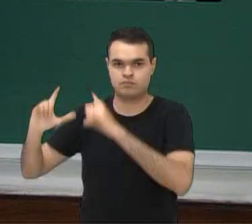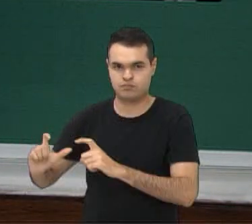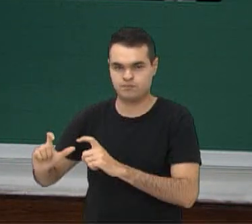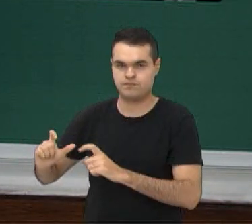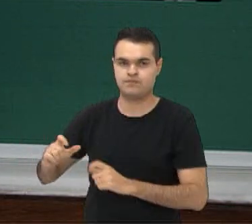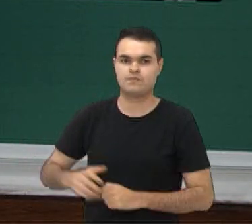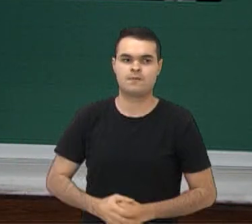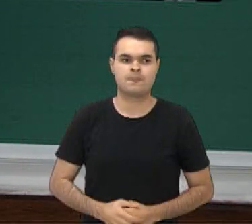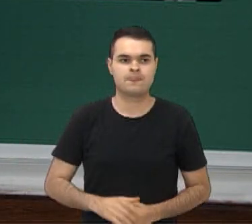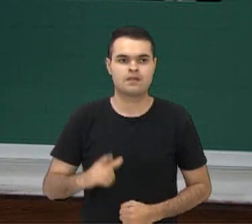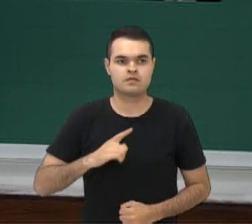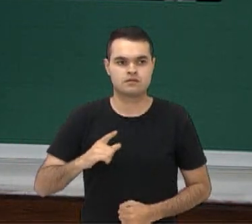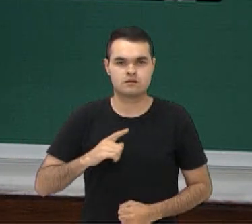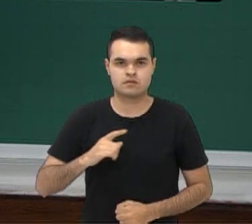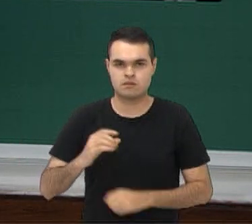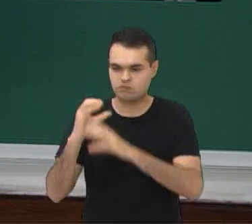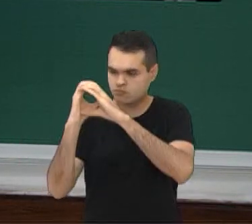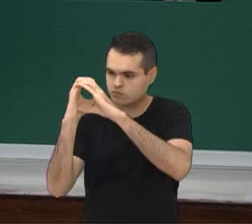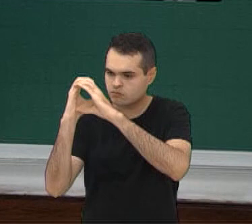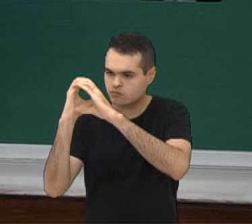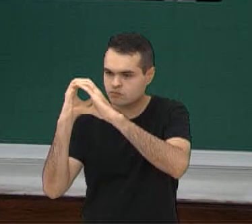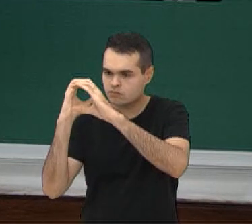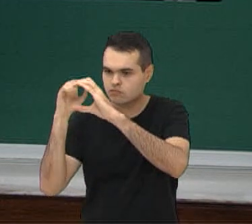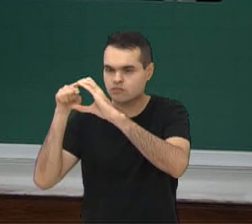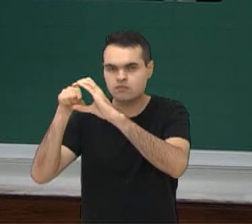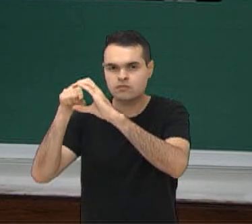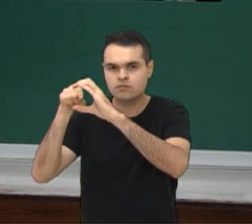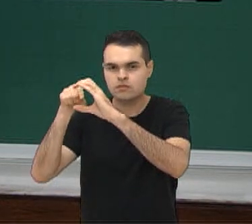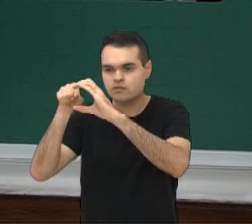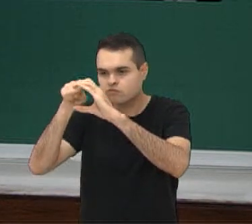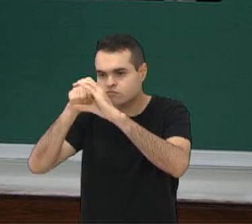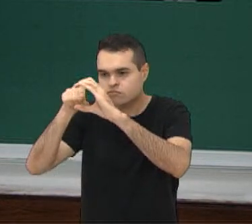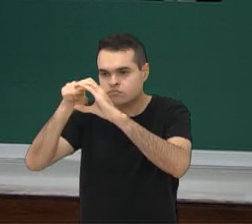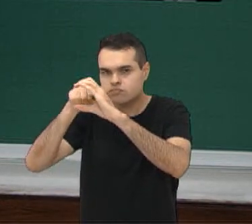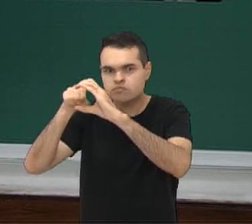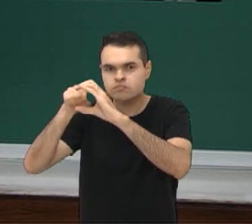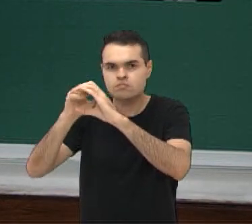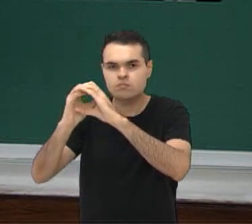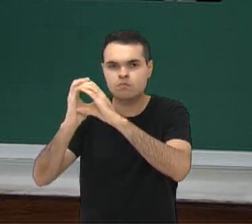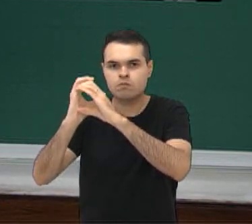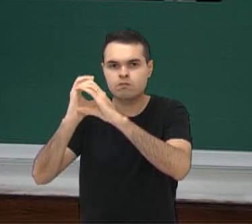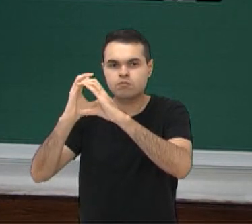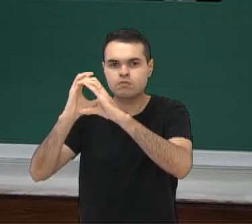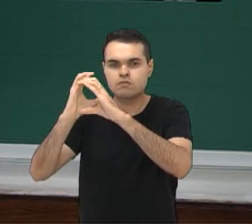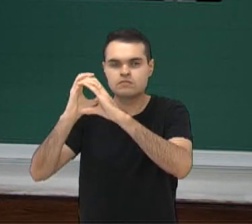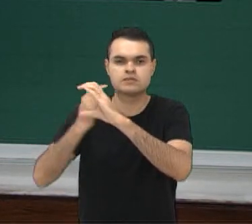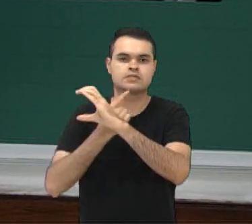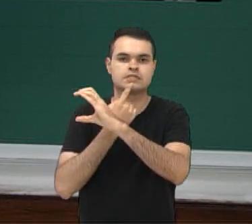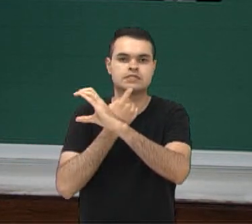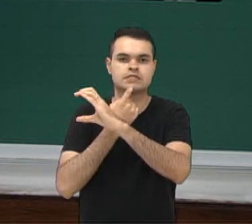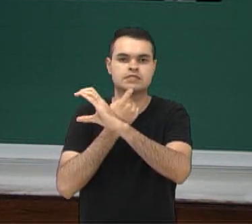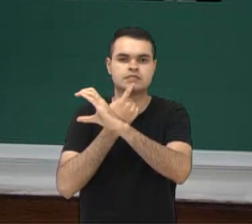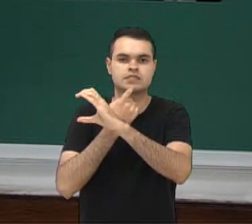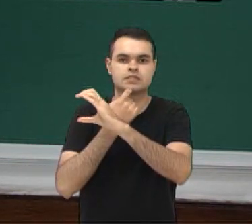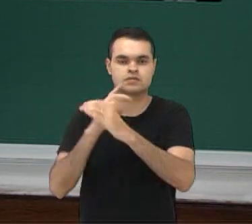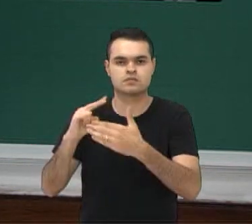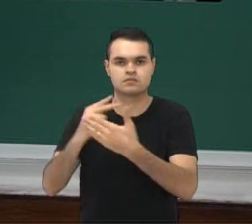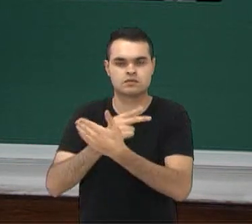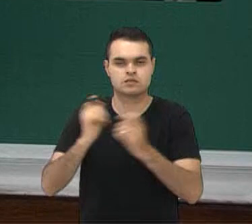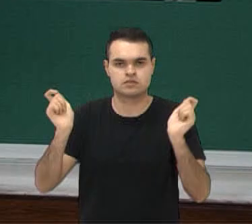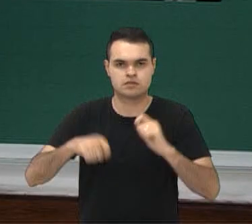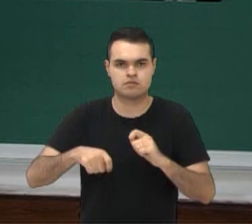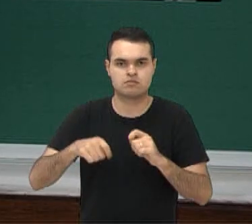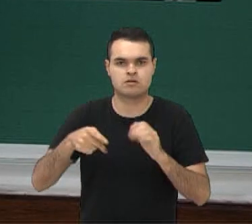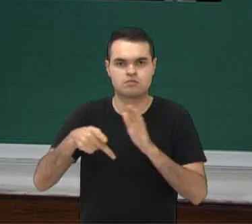chamada corpo cavernoso que vai ficar cheio de sangue no momento da ereção, permitindo que a cópula aconteça.